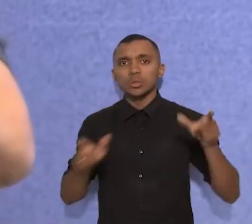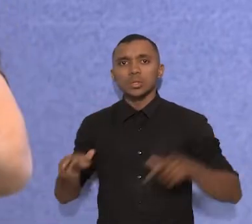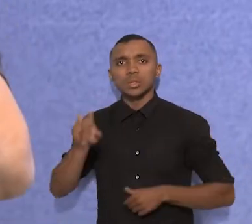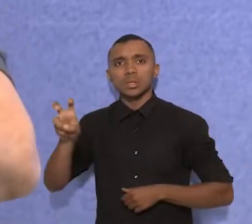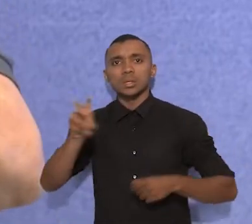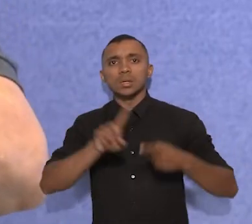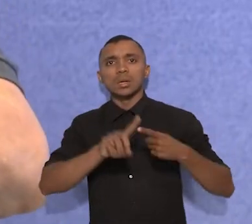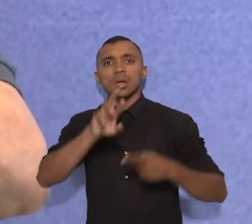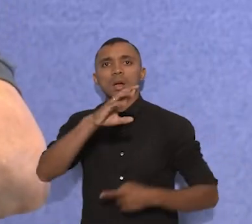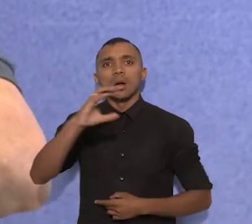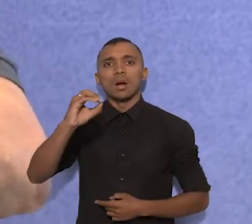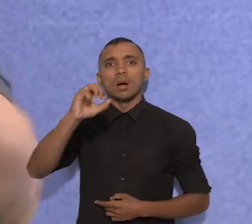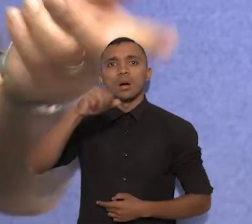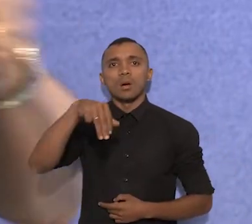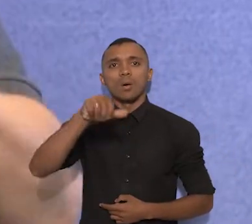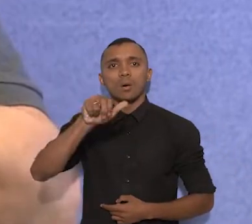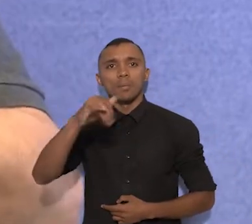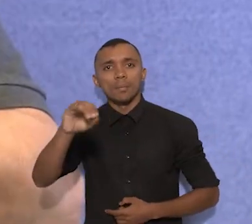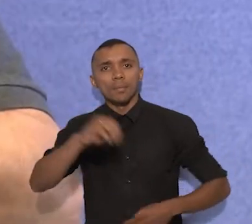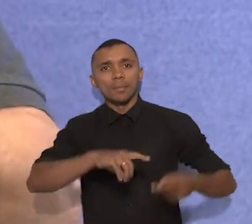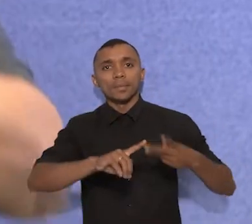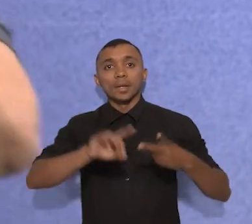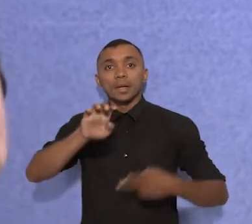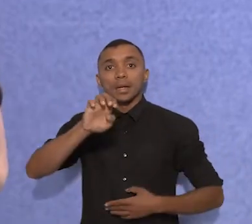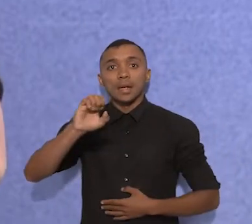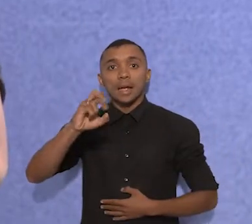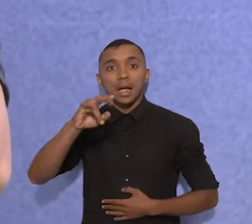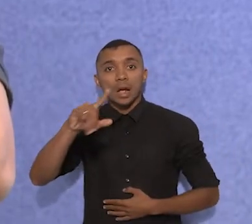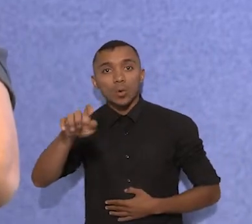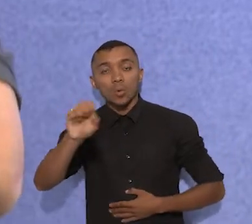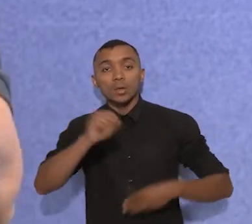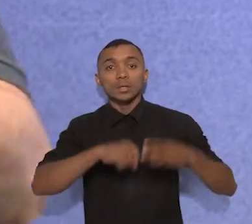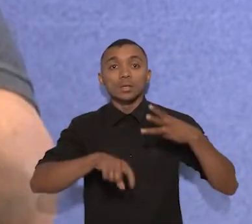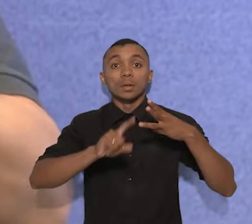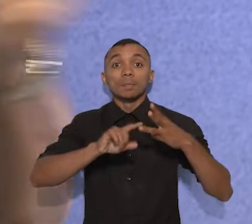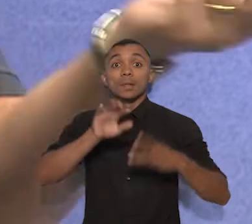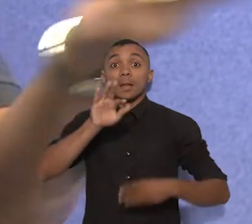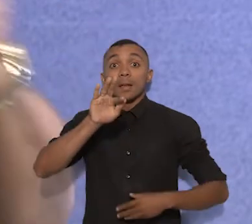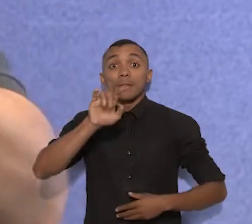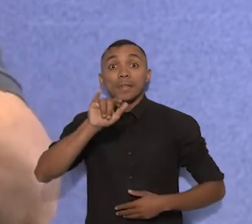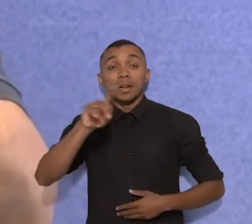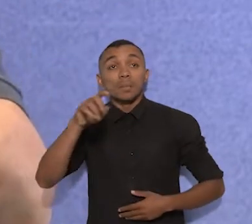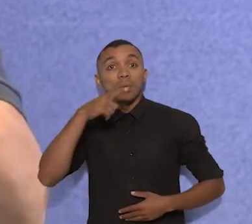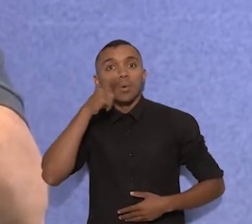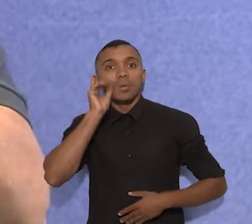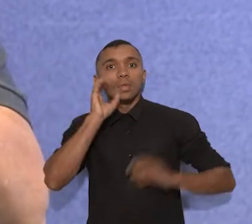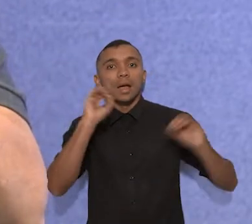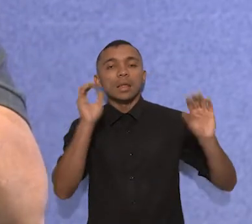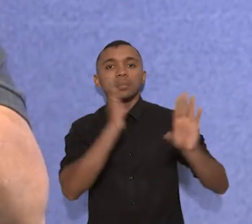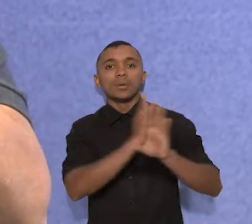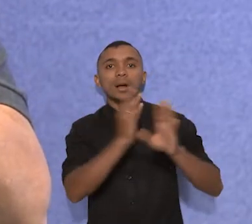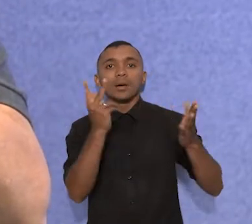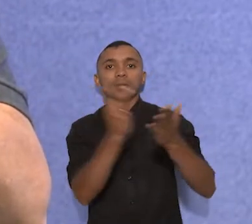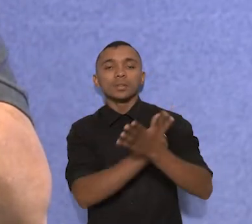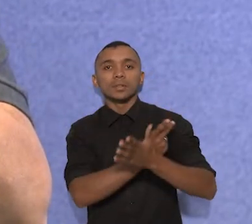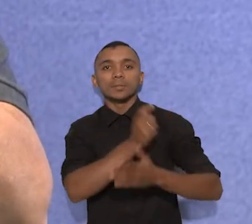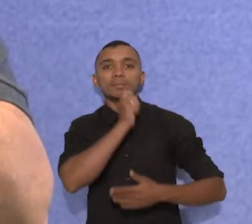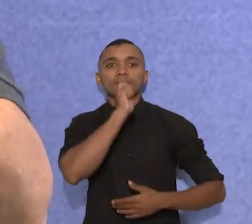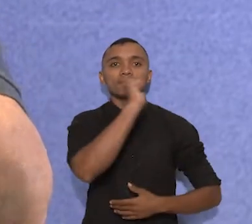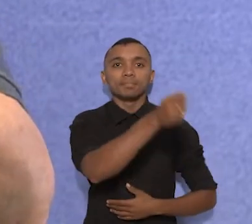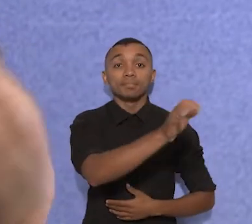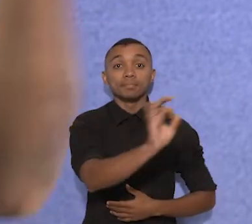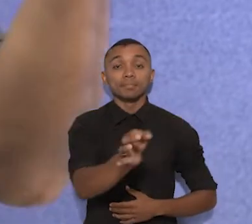tenho o Romarinho para colocar, eu tenho o Hércules para botar, eu tenho o Felipe, que não foi ontem porque estava com o terceiro cartão. Não,